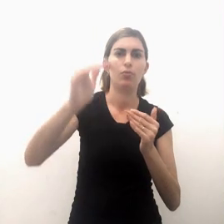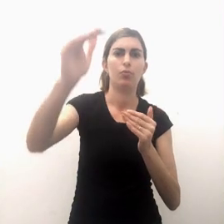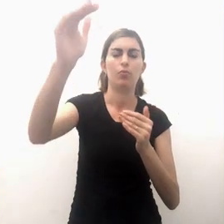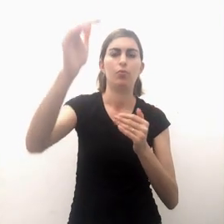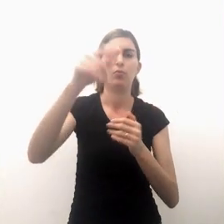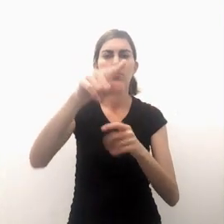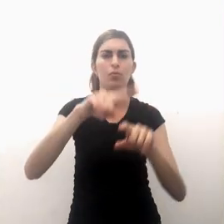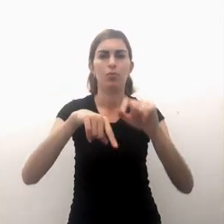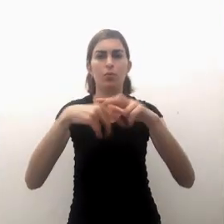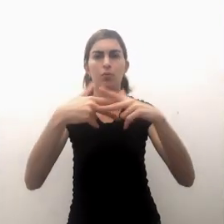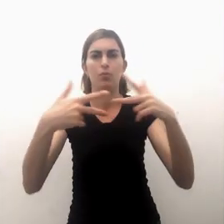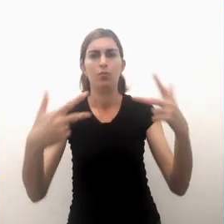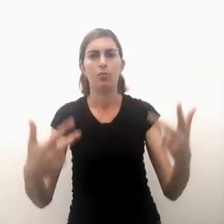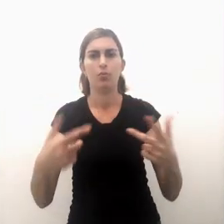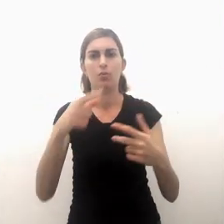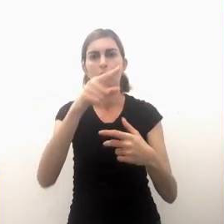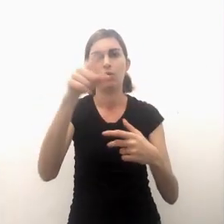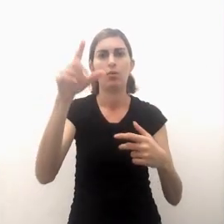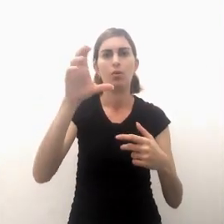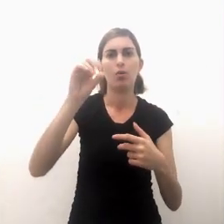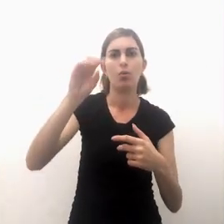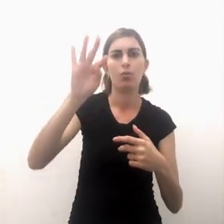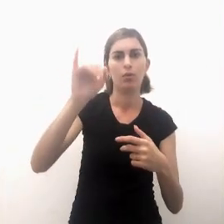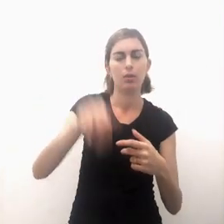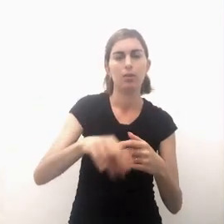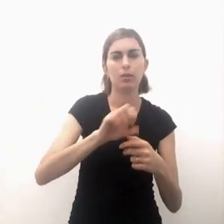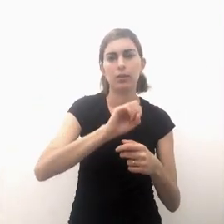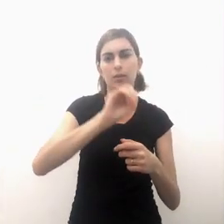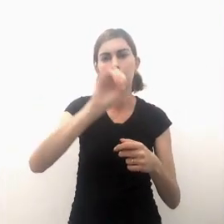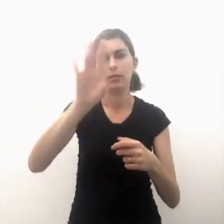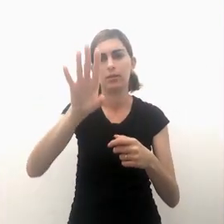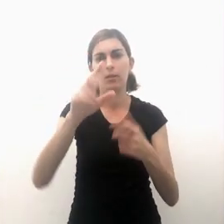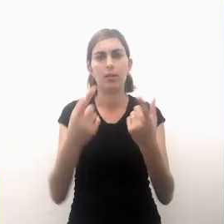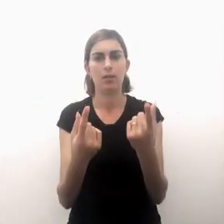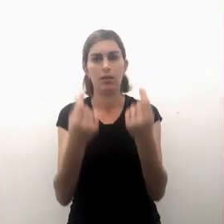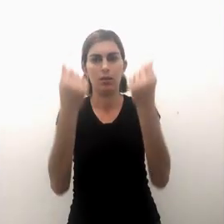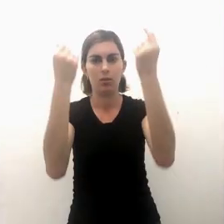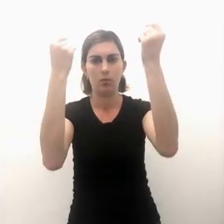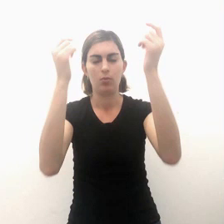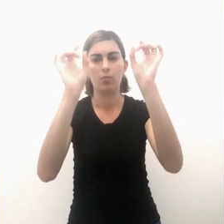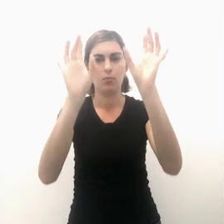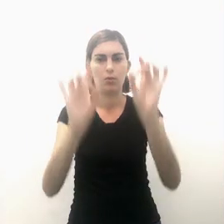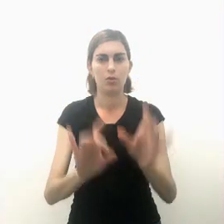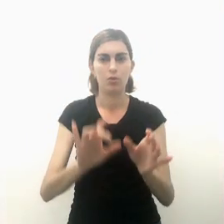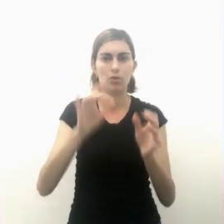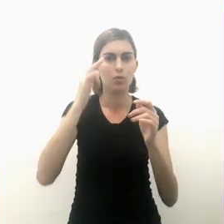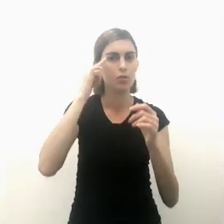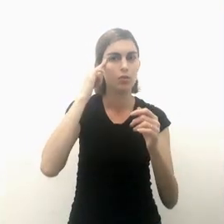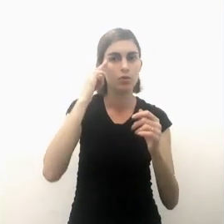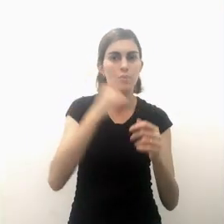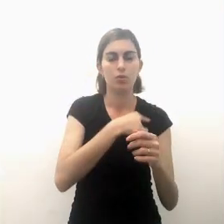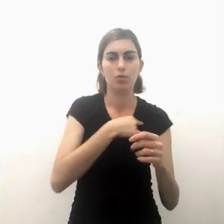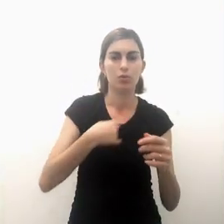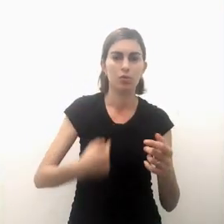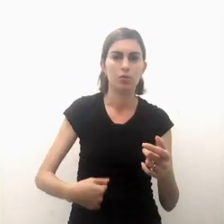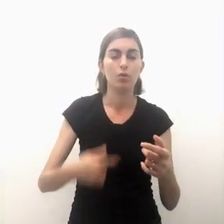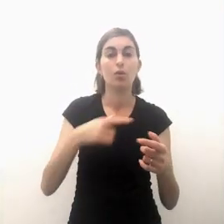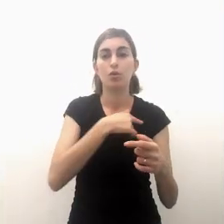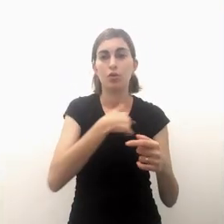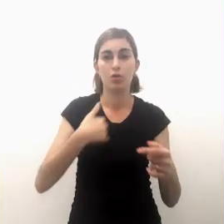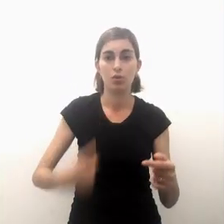de produtos. Esses containers geralmente saem das zonas econômicas especiais na China,